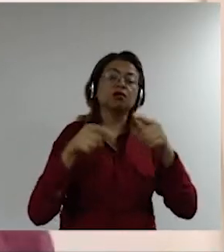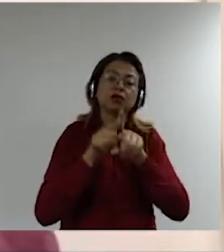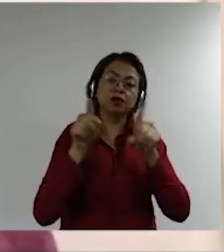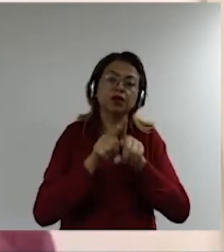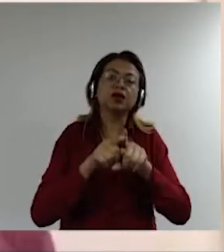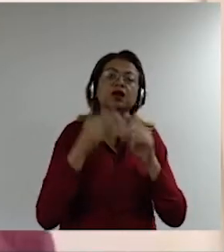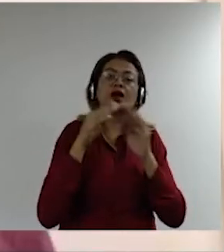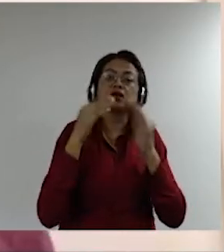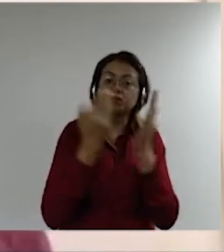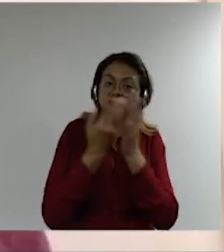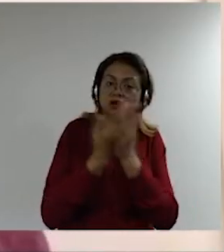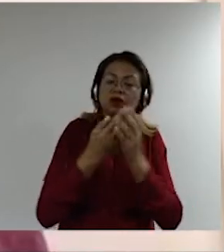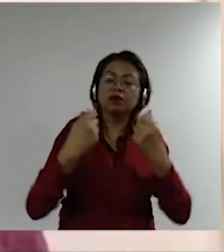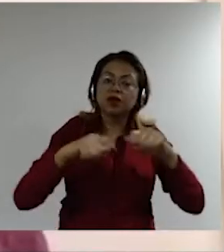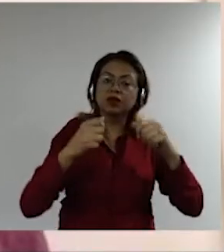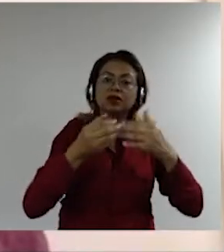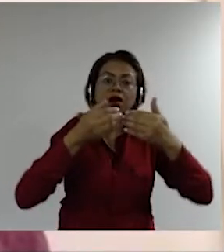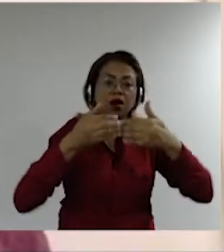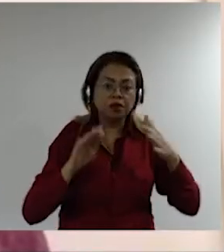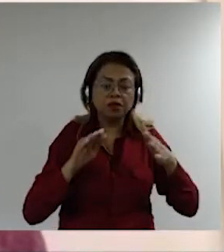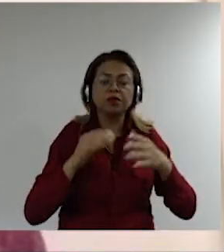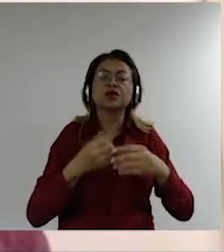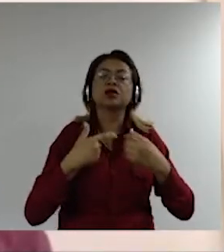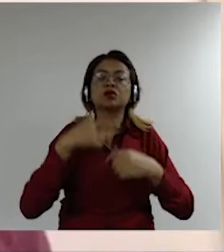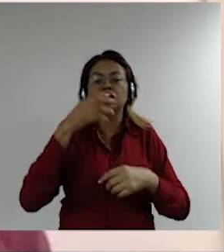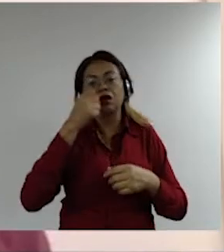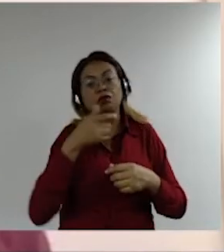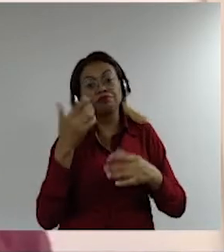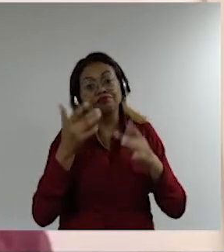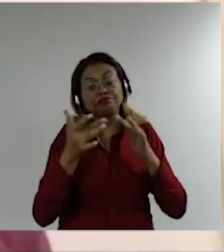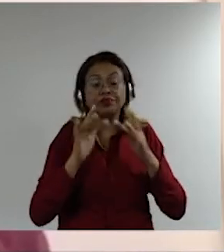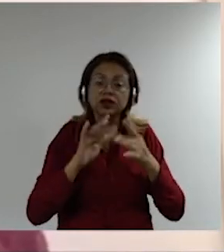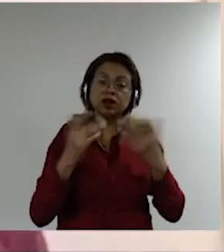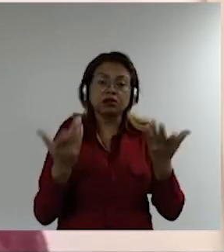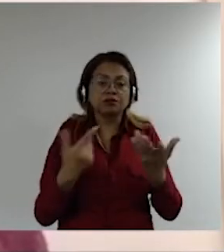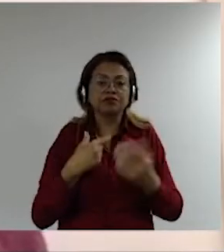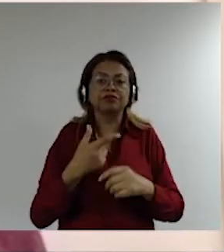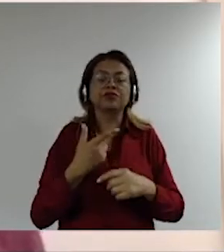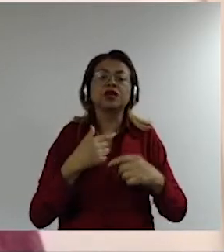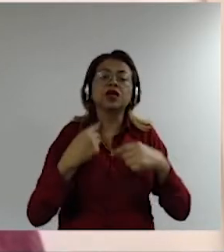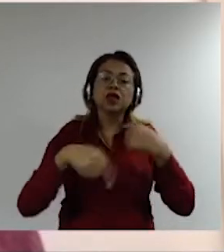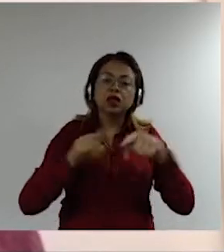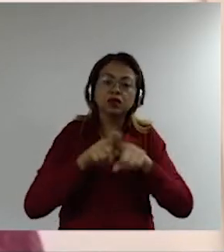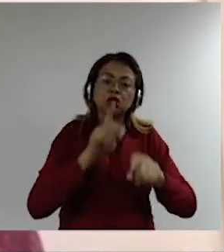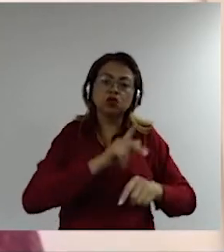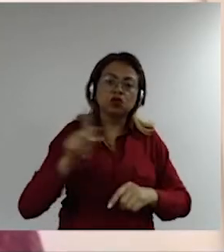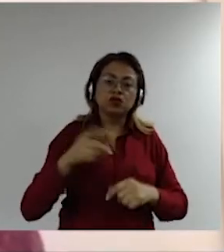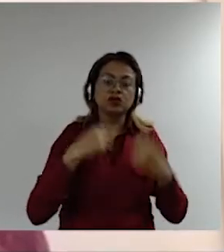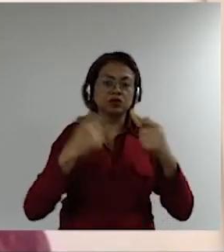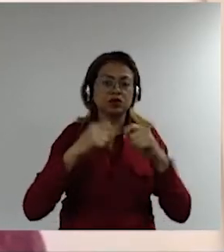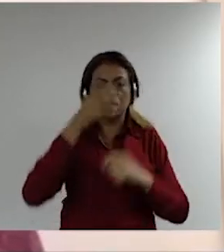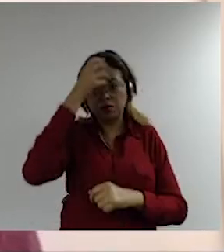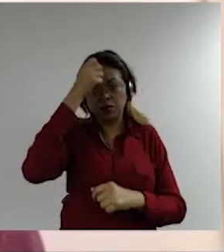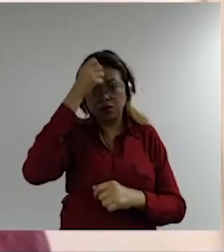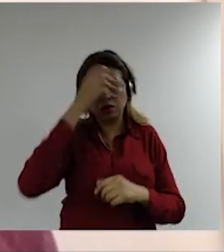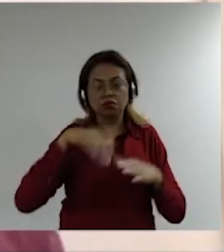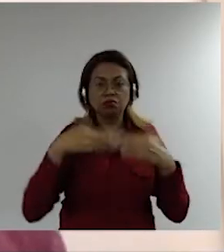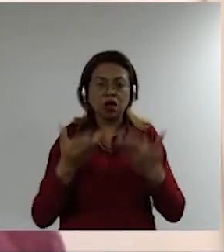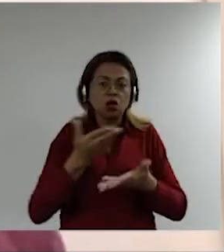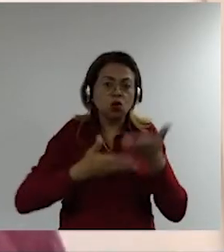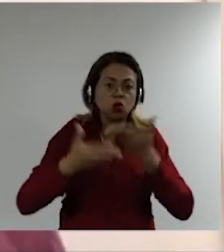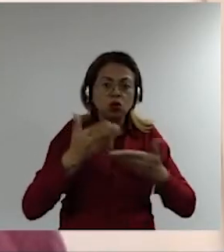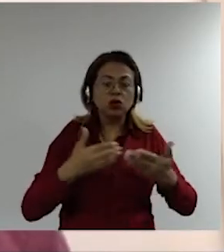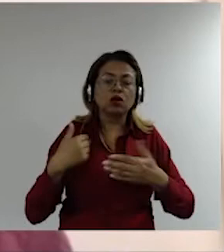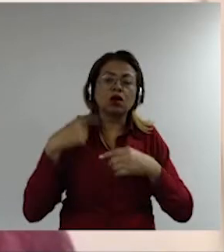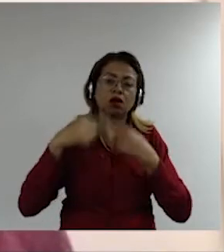novas circunstâncias. E os professores precisam aprender a lidar com o novo contexto. Não vou entrar aqui nas disputas se